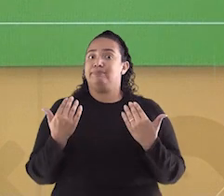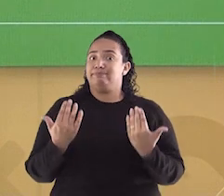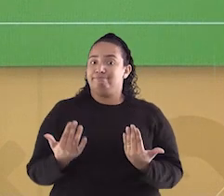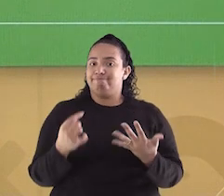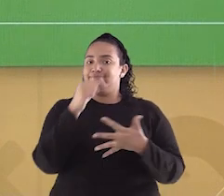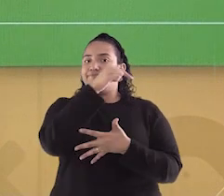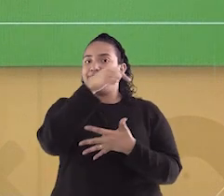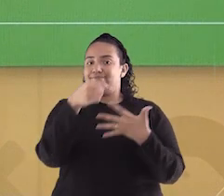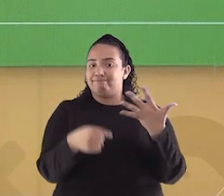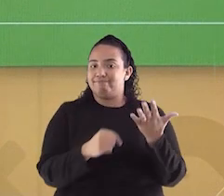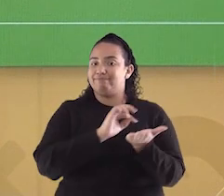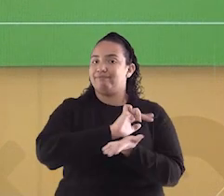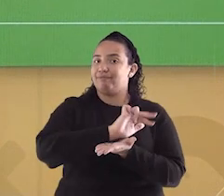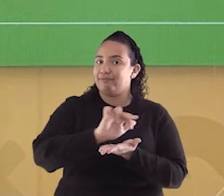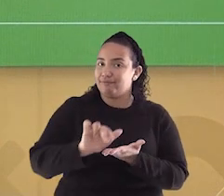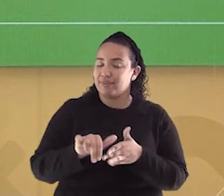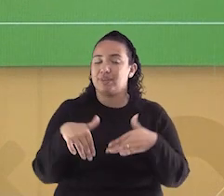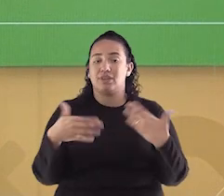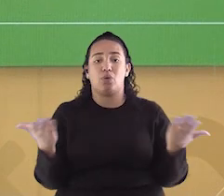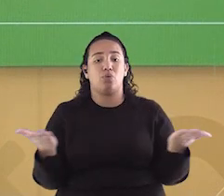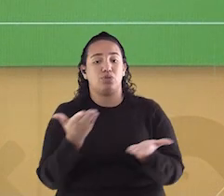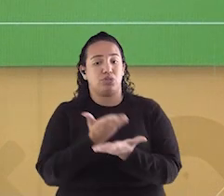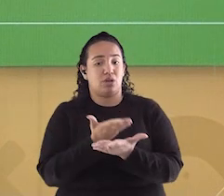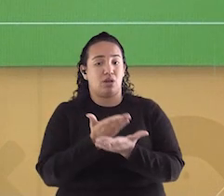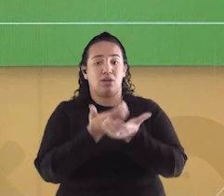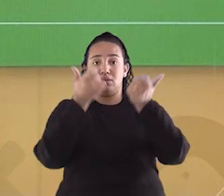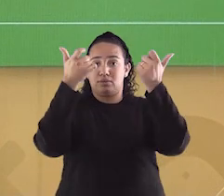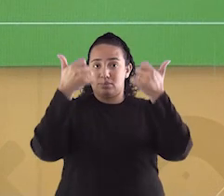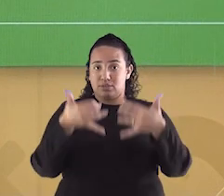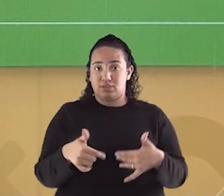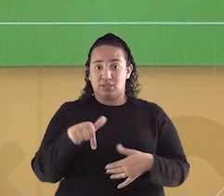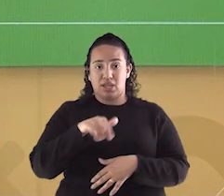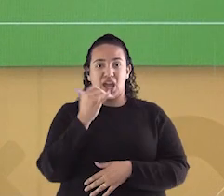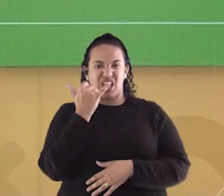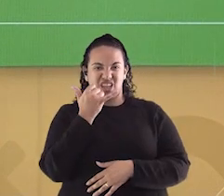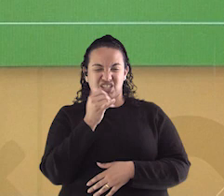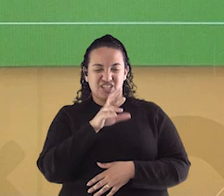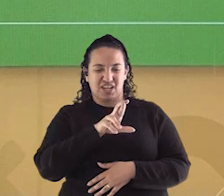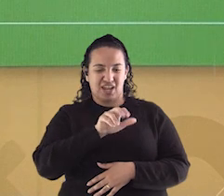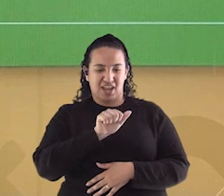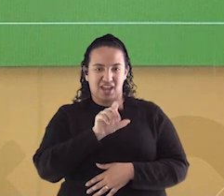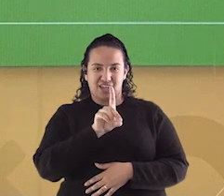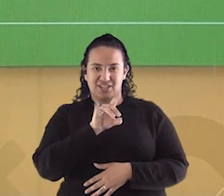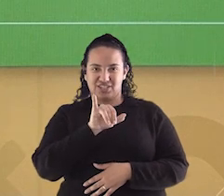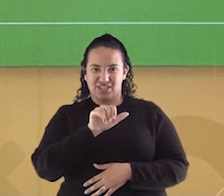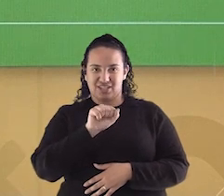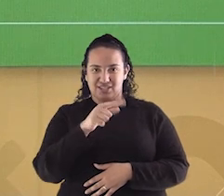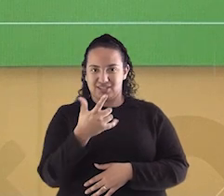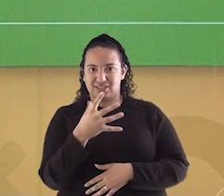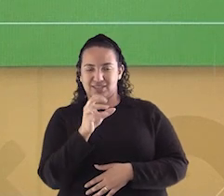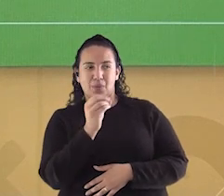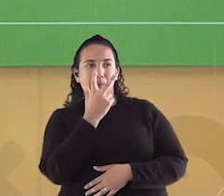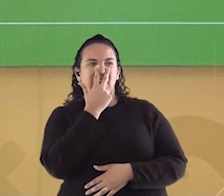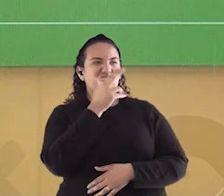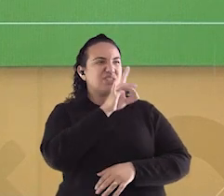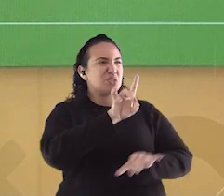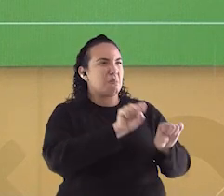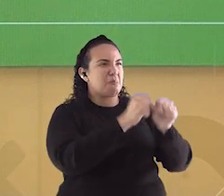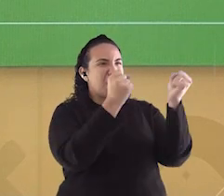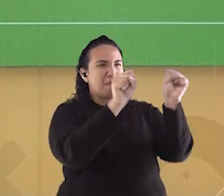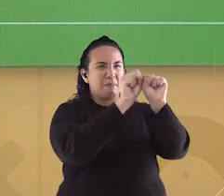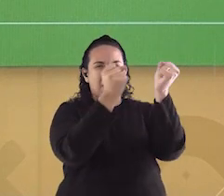Muita coisa, né? Como a gente disse no início da aula, a energia radioativa é muito ligada à ideia de destruição, seja no mundo real ou